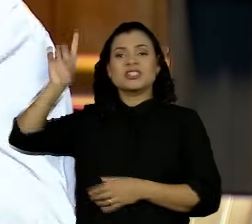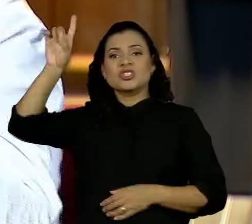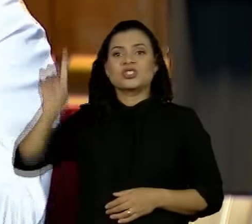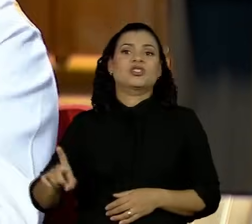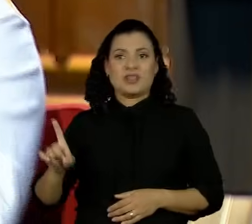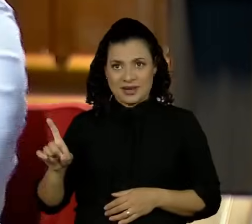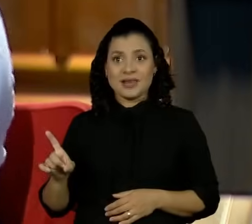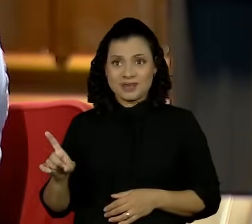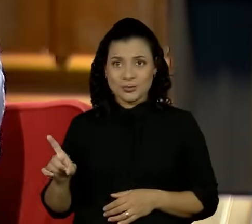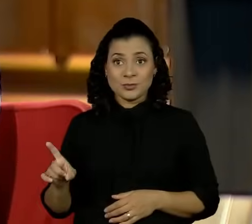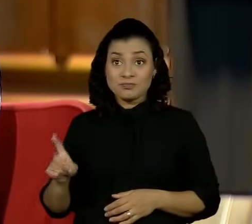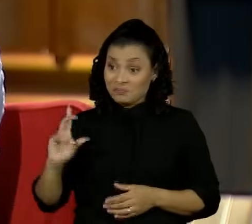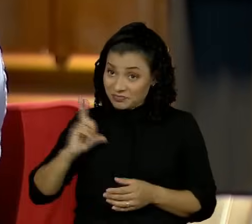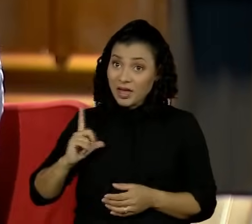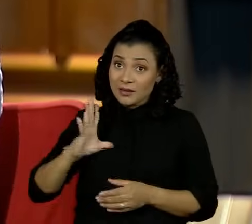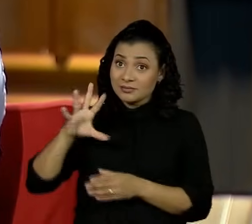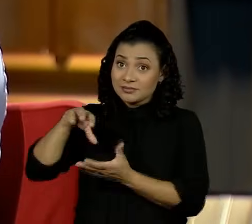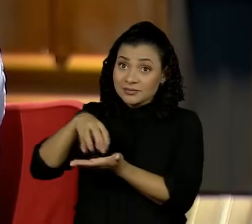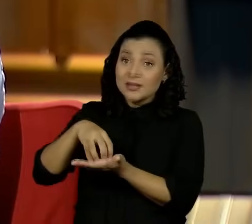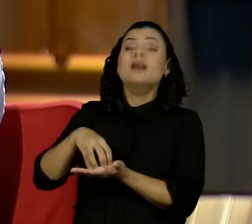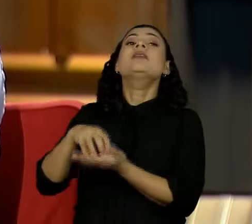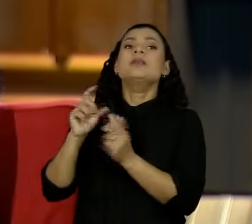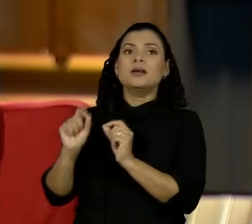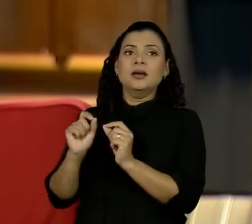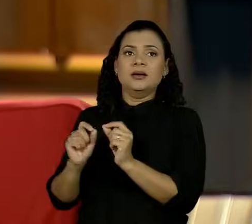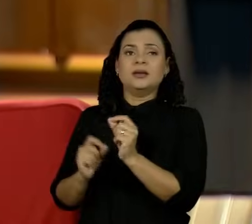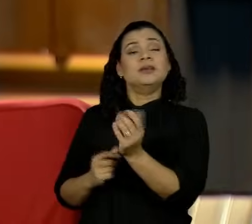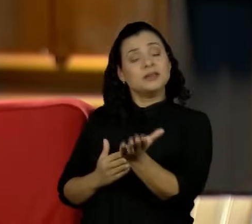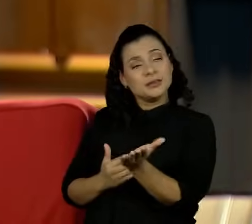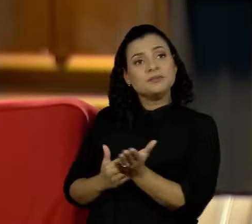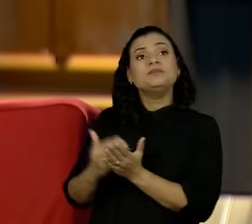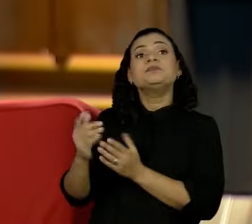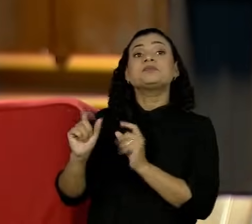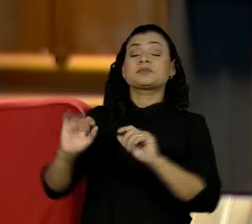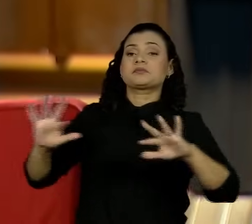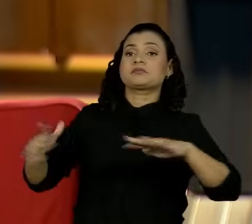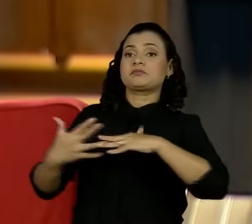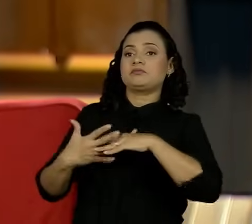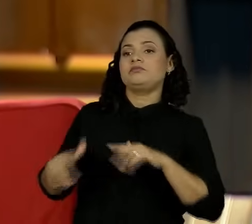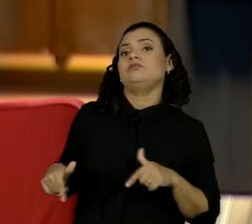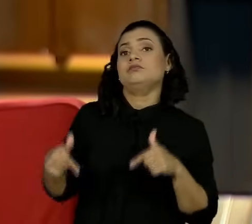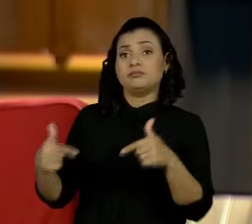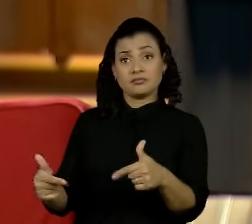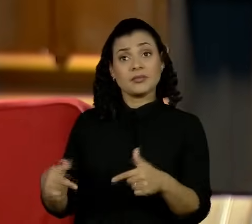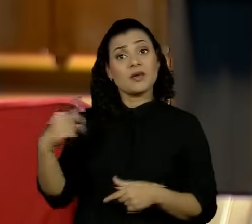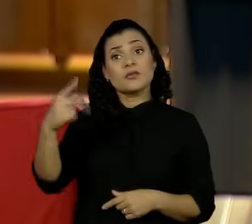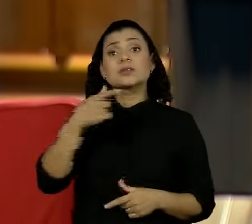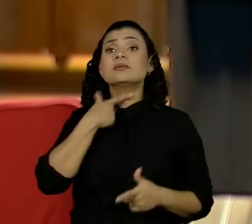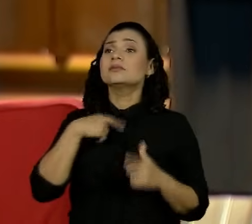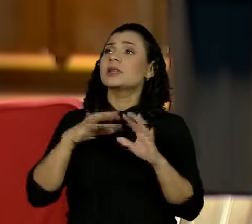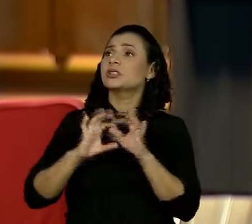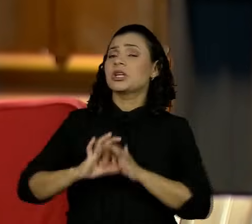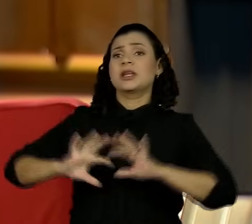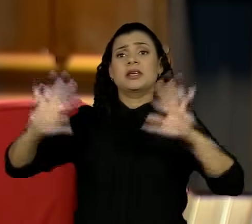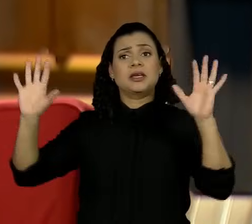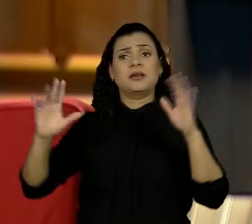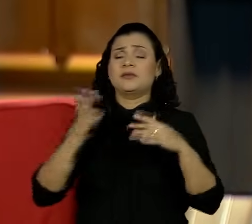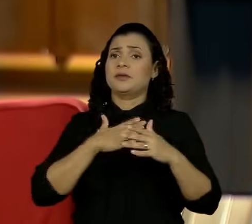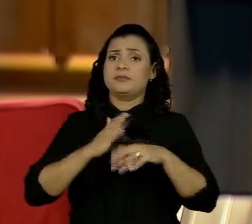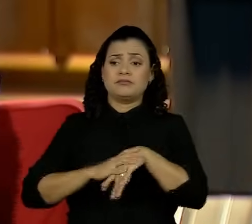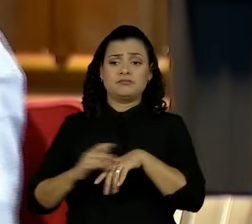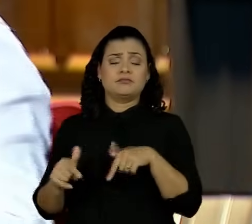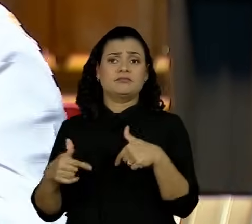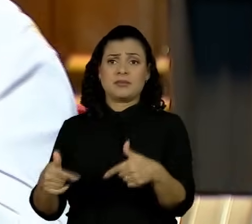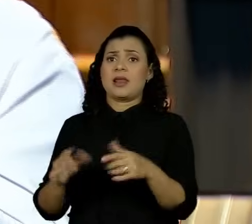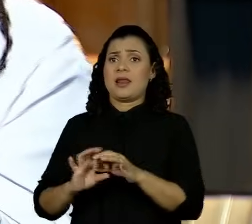idosas, materializado também a partir do exercício da cidadania, que é fazer o que você quer, quando você queira. Que a